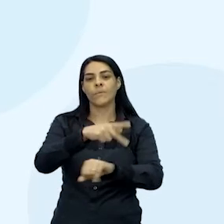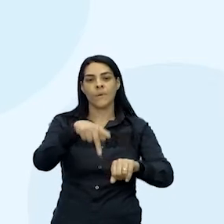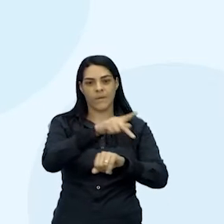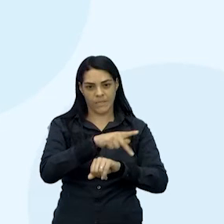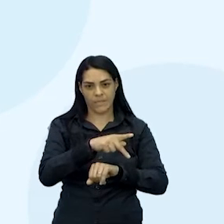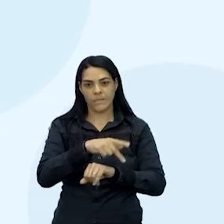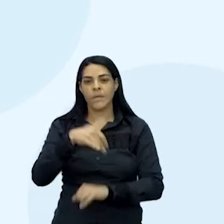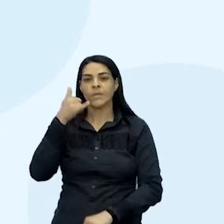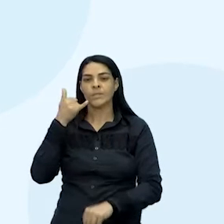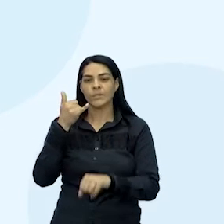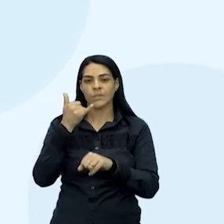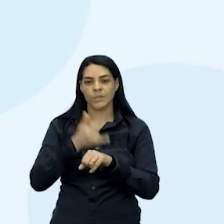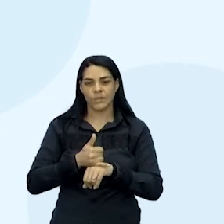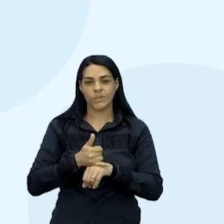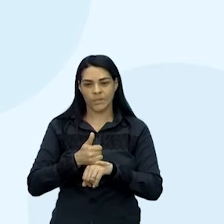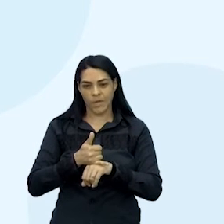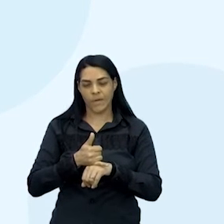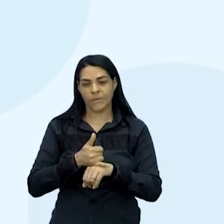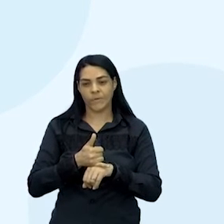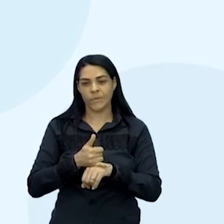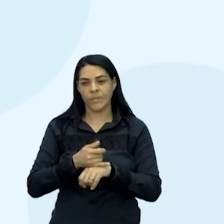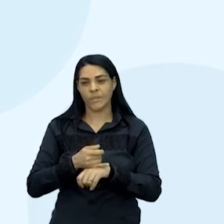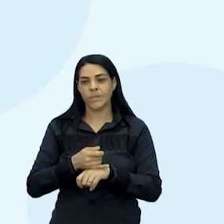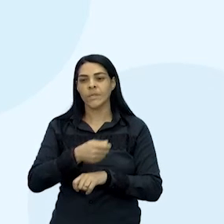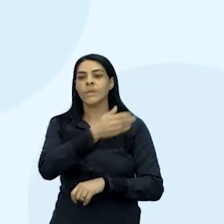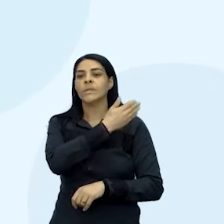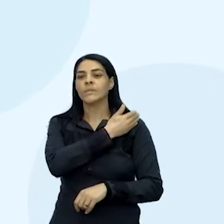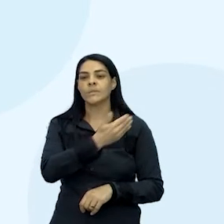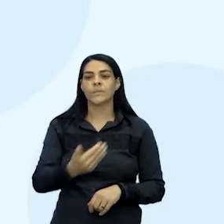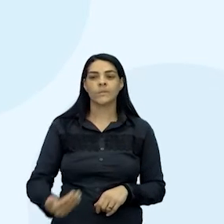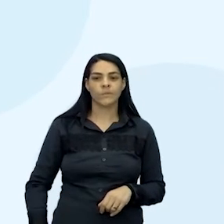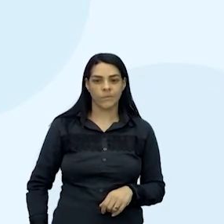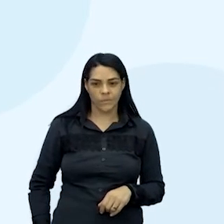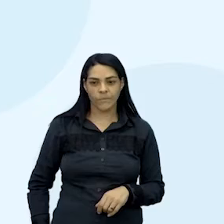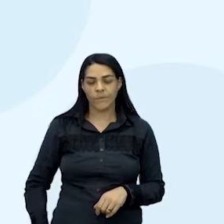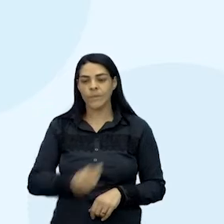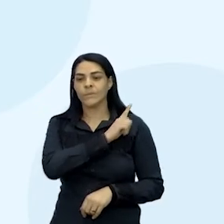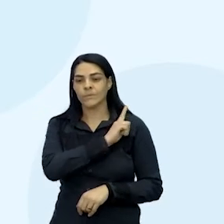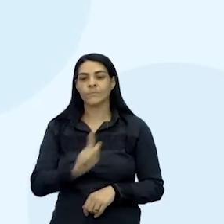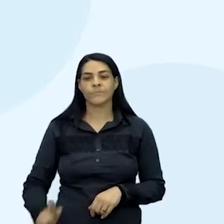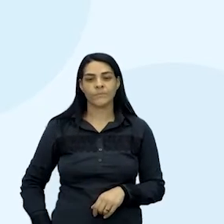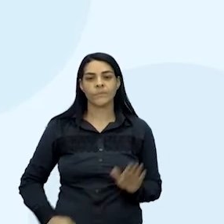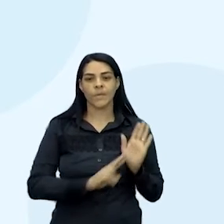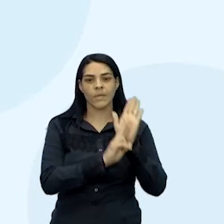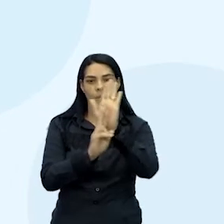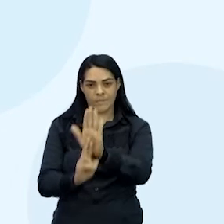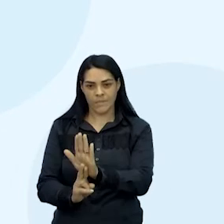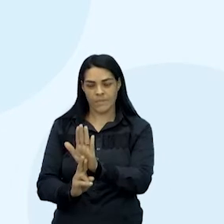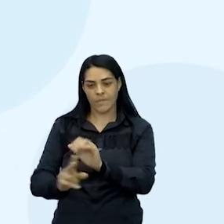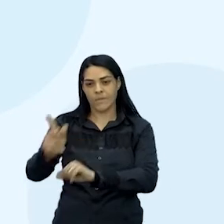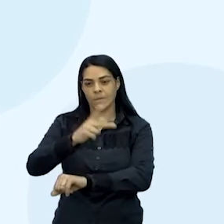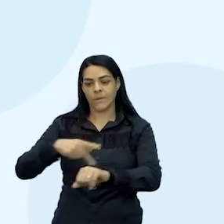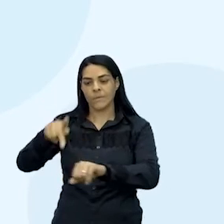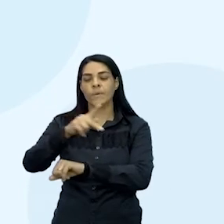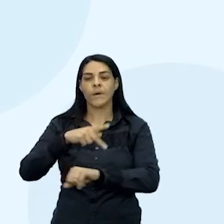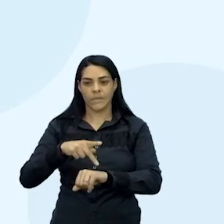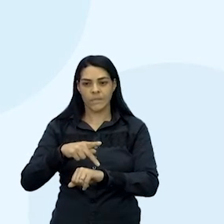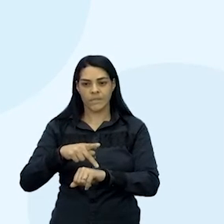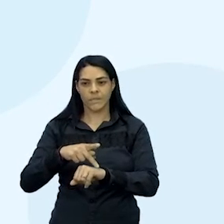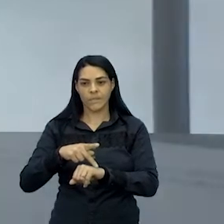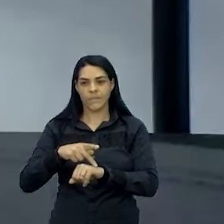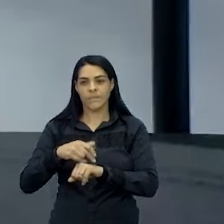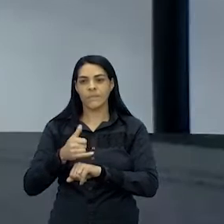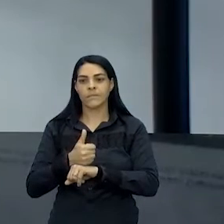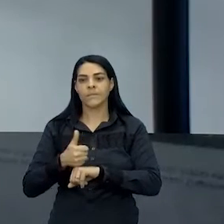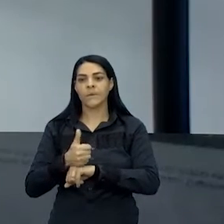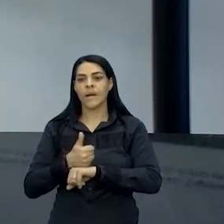de governo, ele administra internamente a nação. Então, o cargo do presidente é, no caso, o